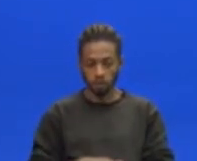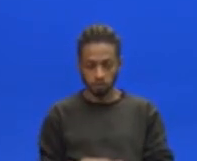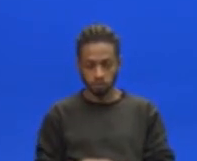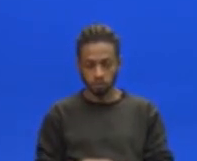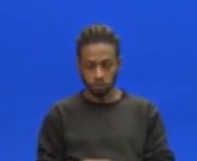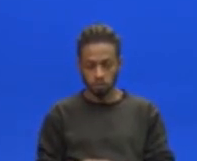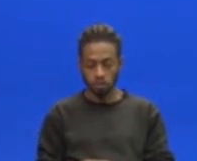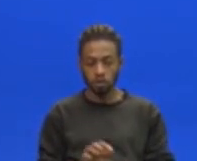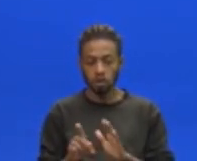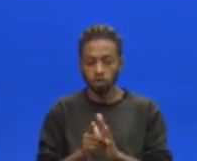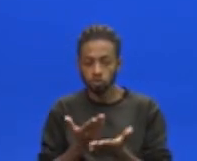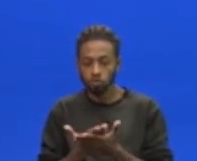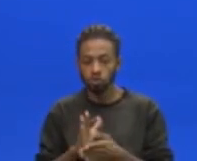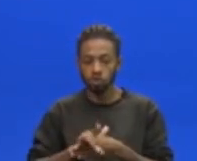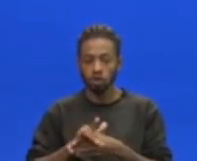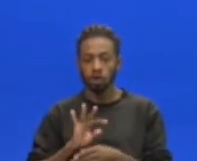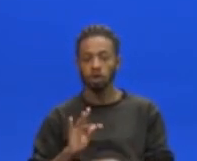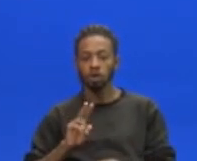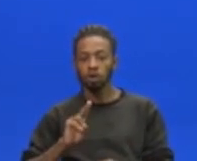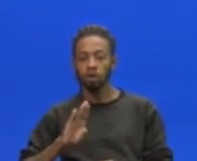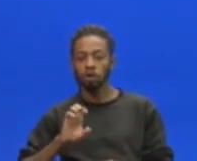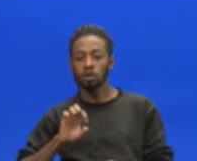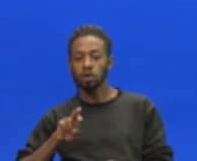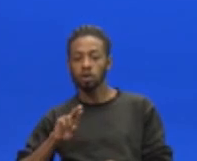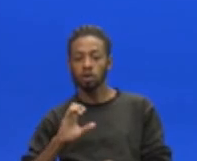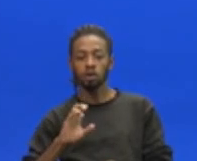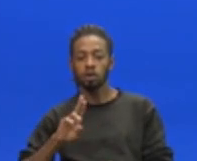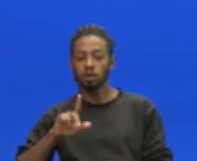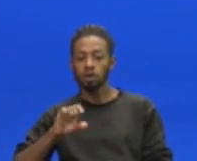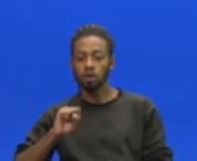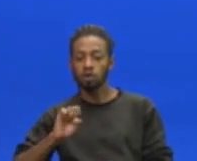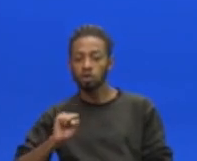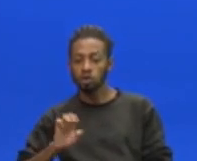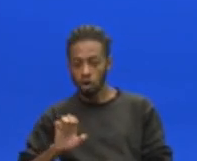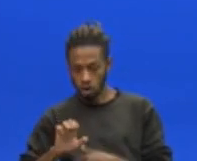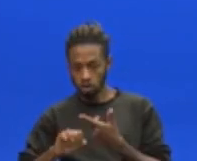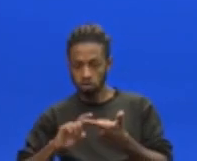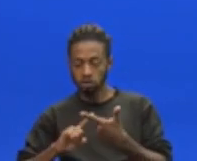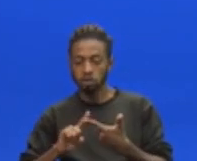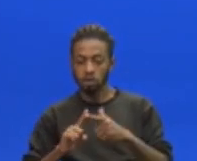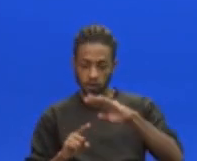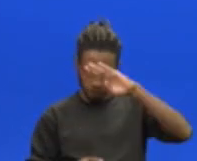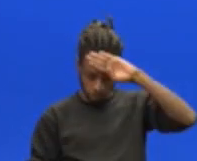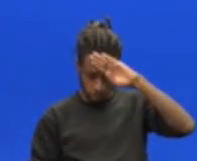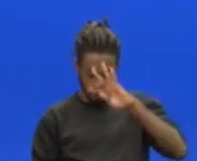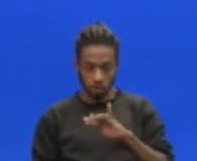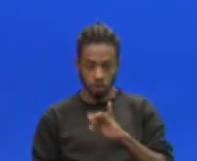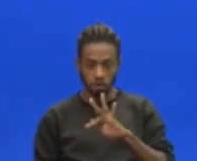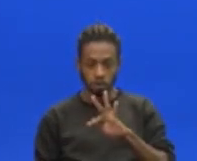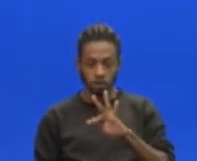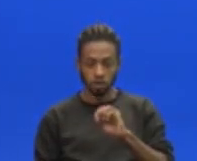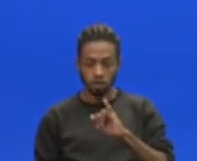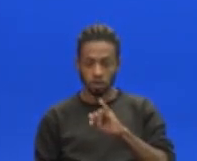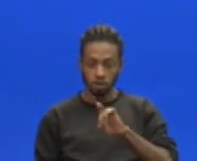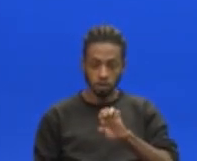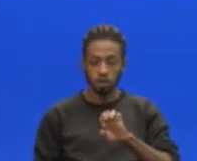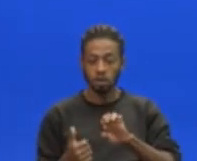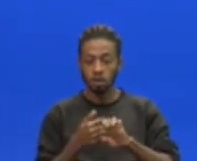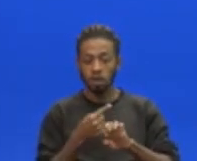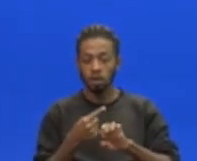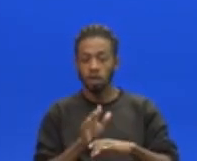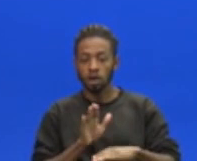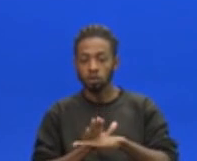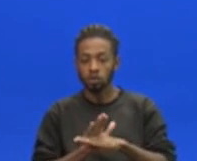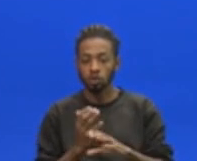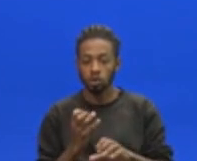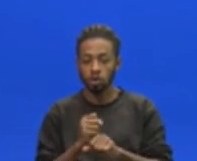da tuberculose e da febre tifoide, né? Sua maior contribuição foi haver introduzido e divulgado o método